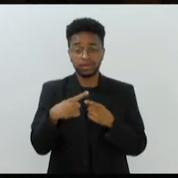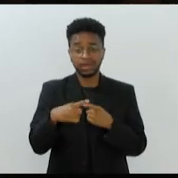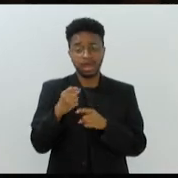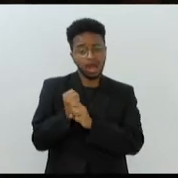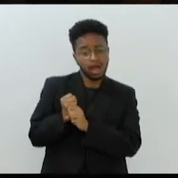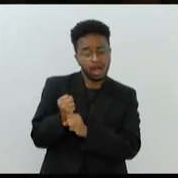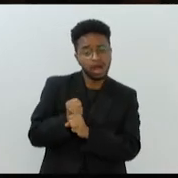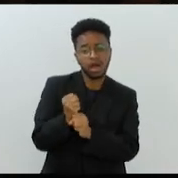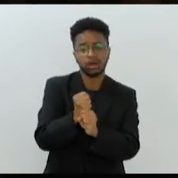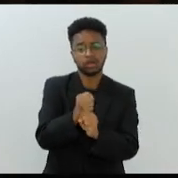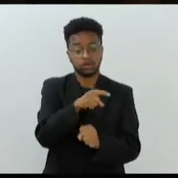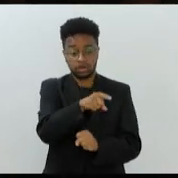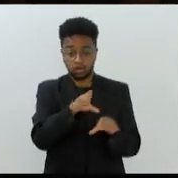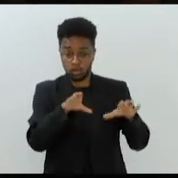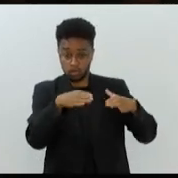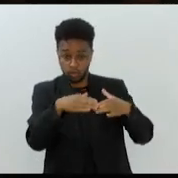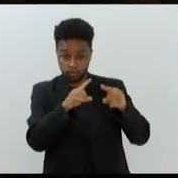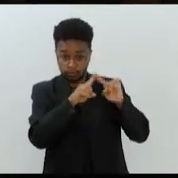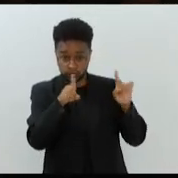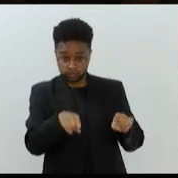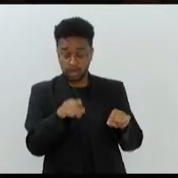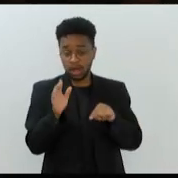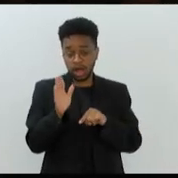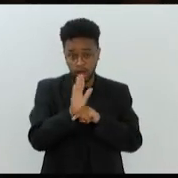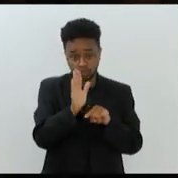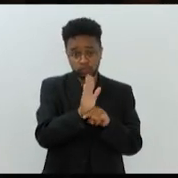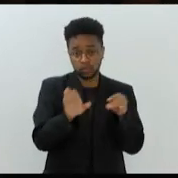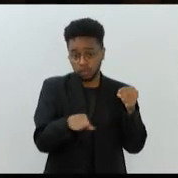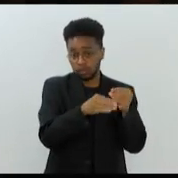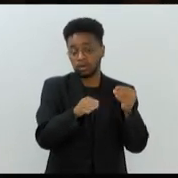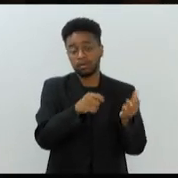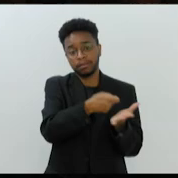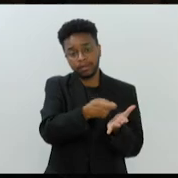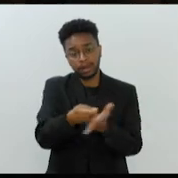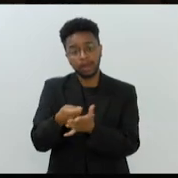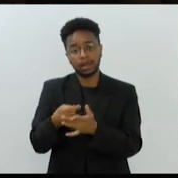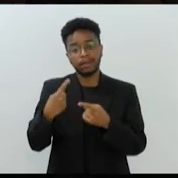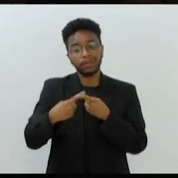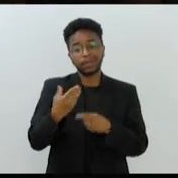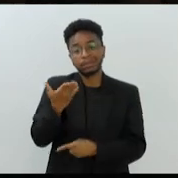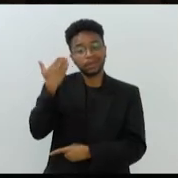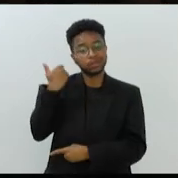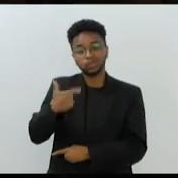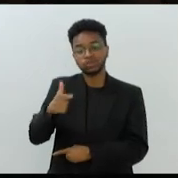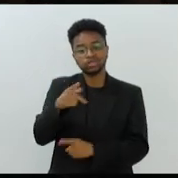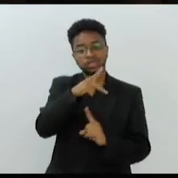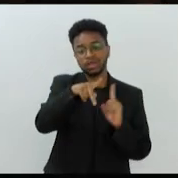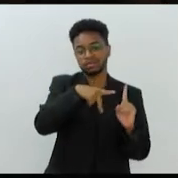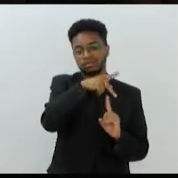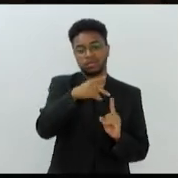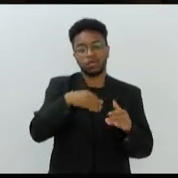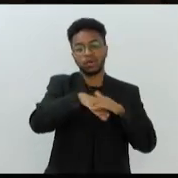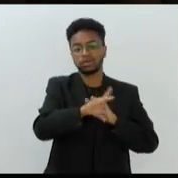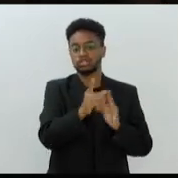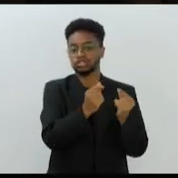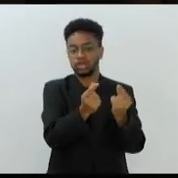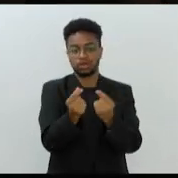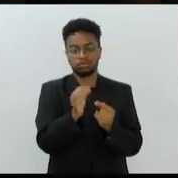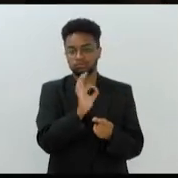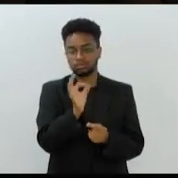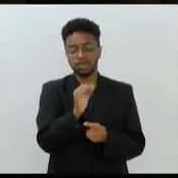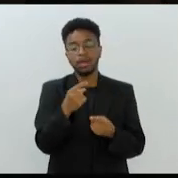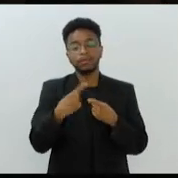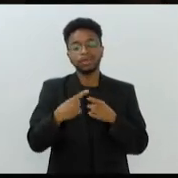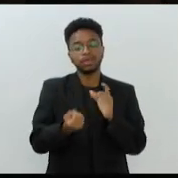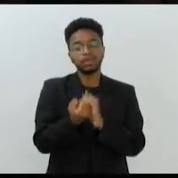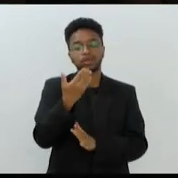décadas esses servidores contribuíram e na época não existia nem Rio Previdência para guardar o dinheiro, porque o Rio Previdência só foi